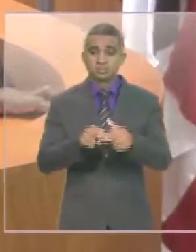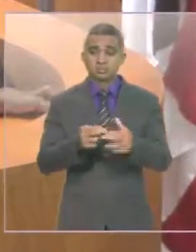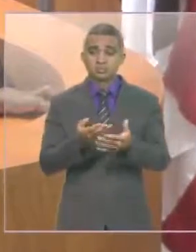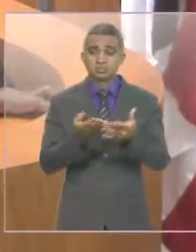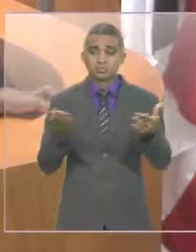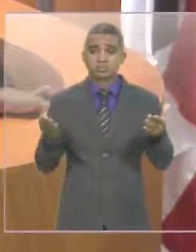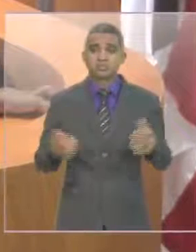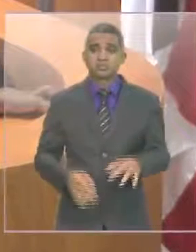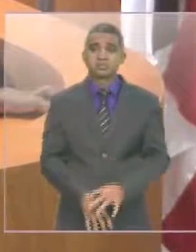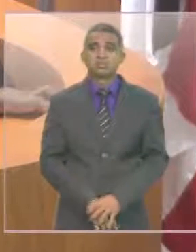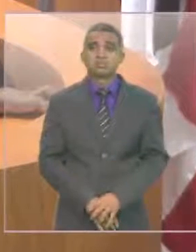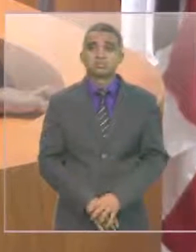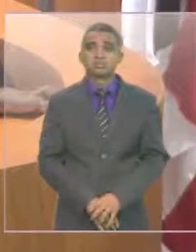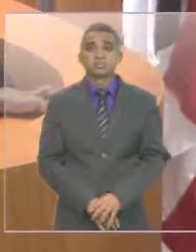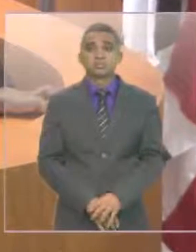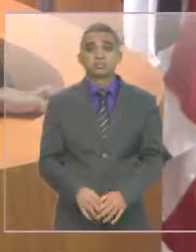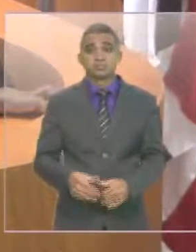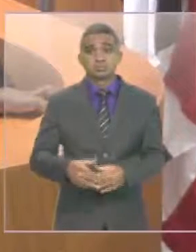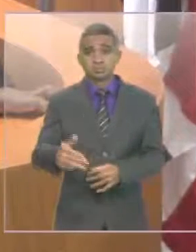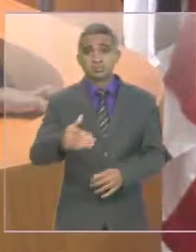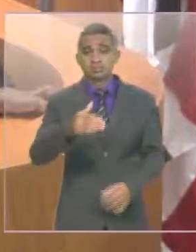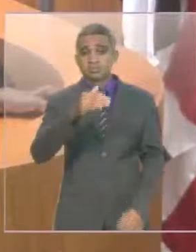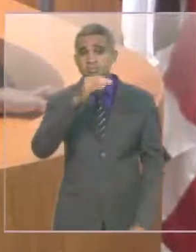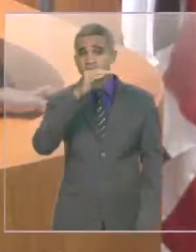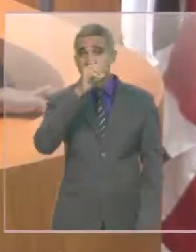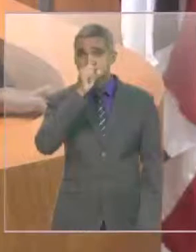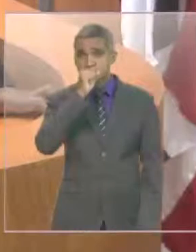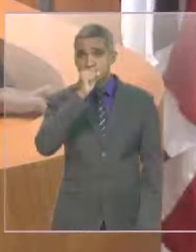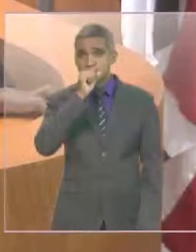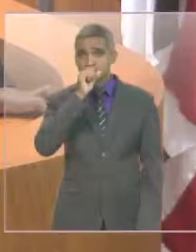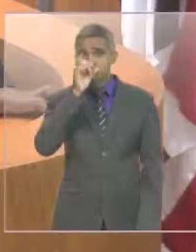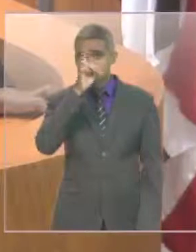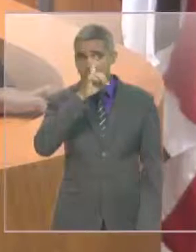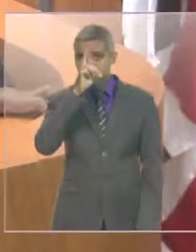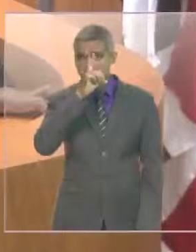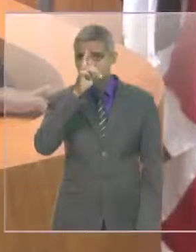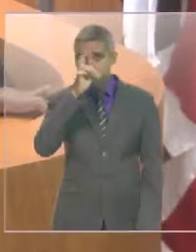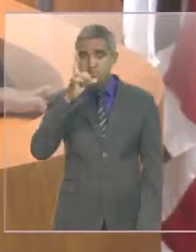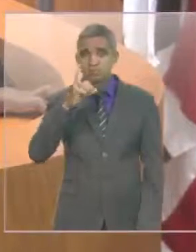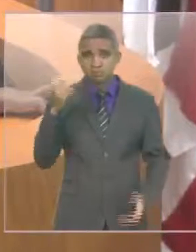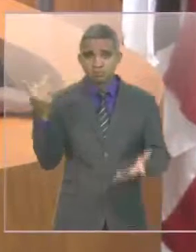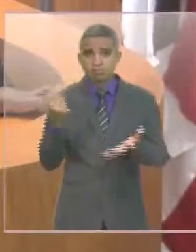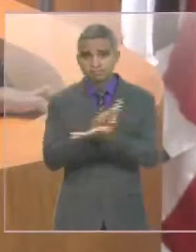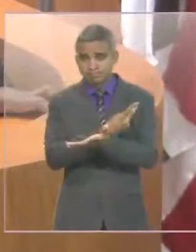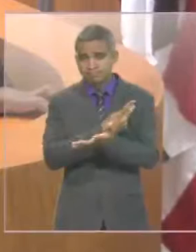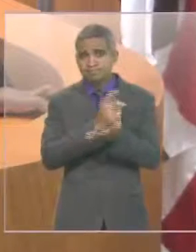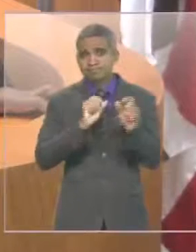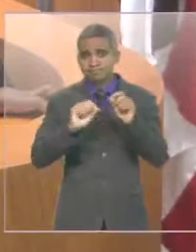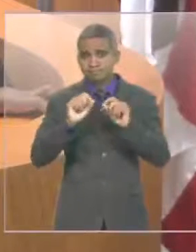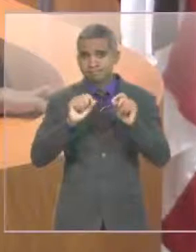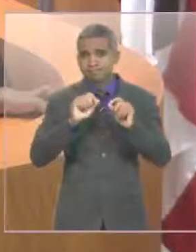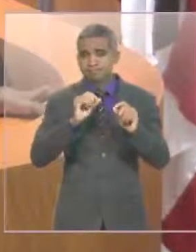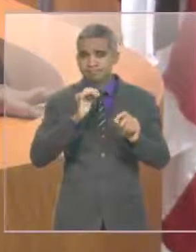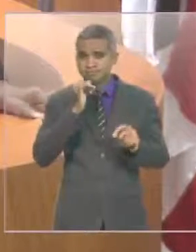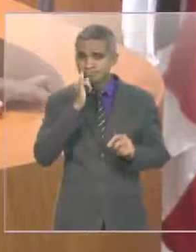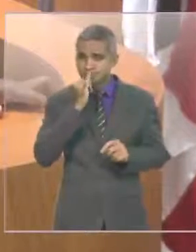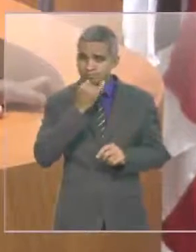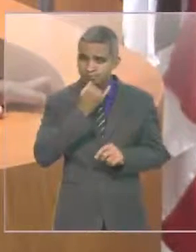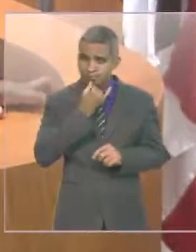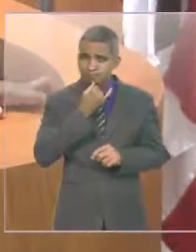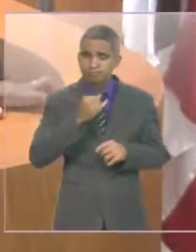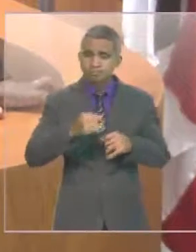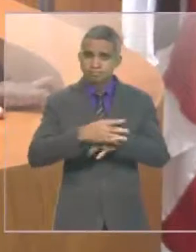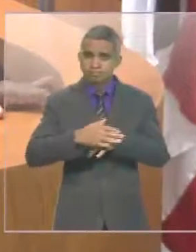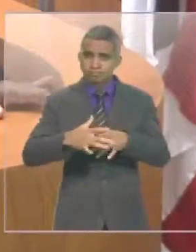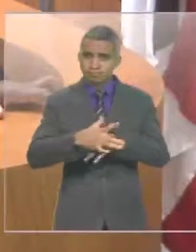nesse final de semana nós tínhamos o fato trágico na cidade de ipirá 35 não na cidade pretende